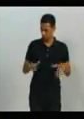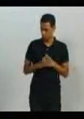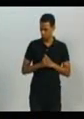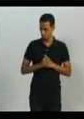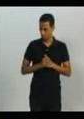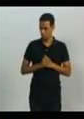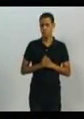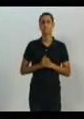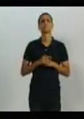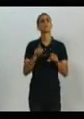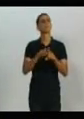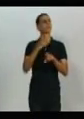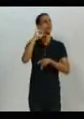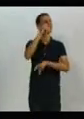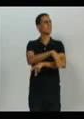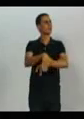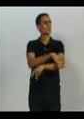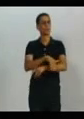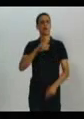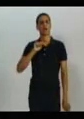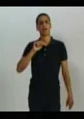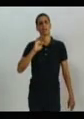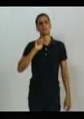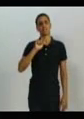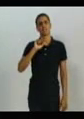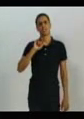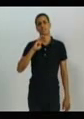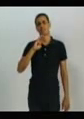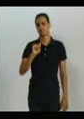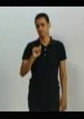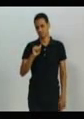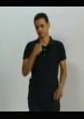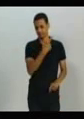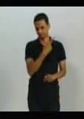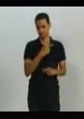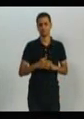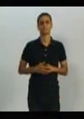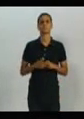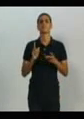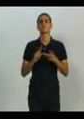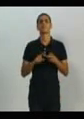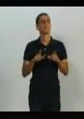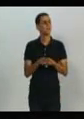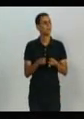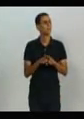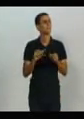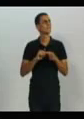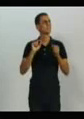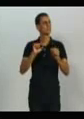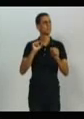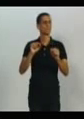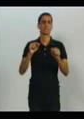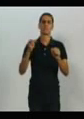na rua Taliba, em Kemayar, caixas coletoras foram